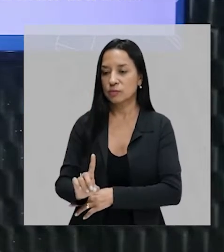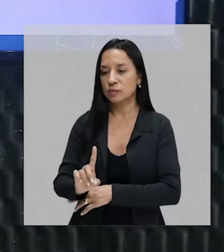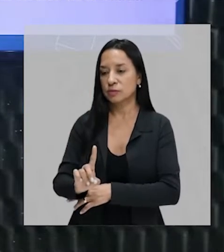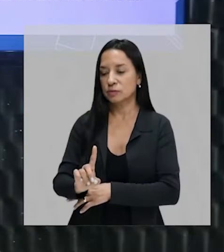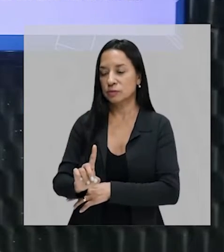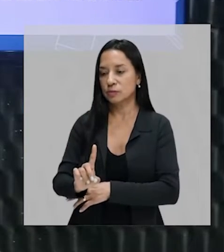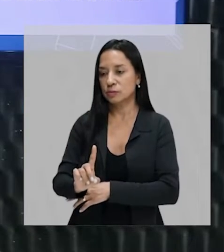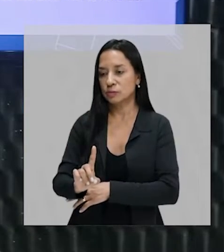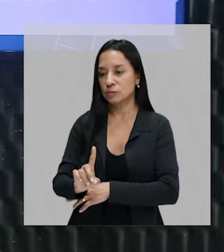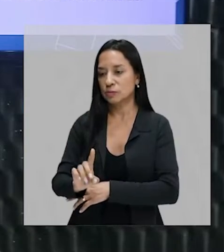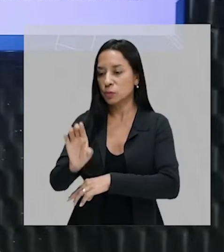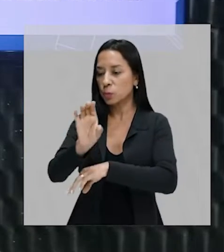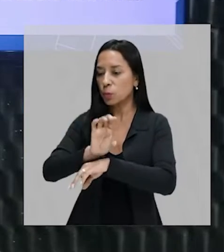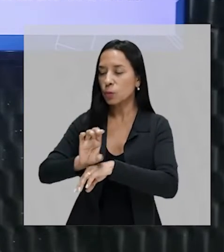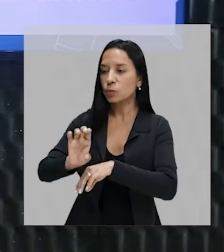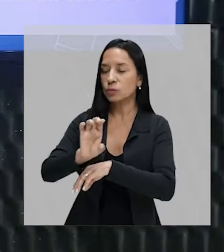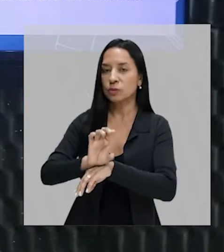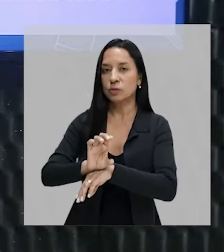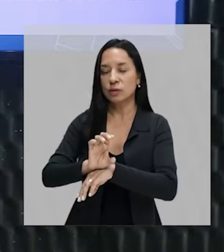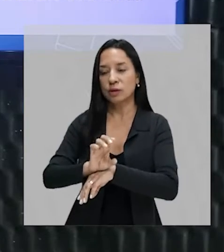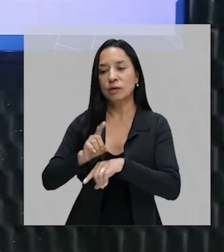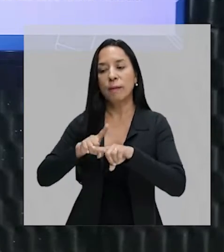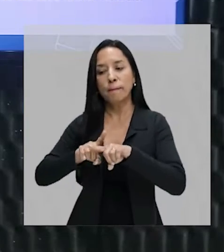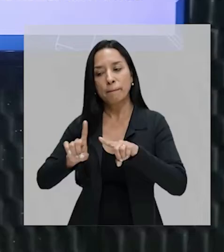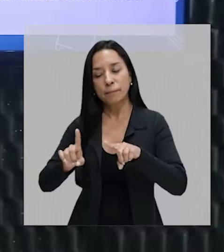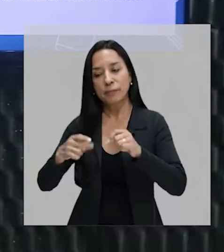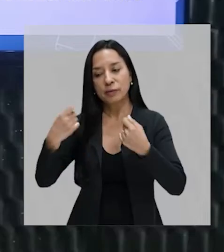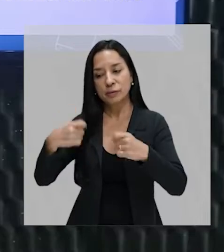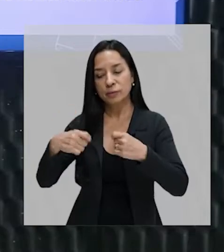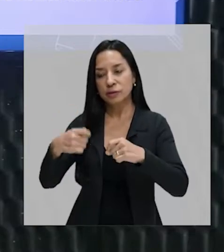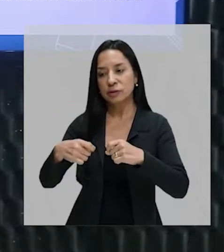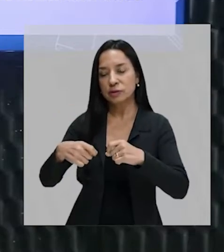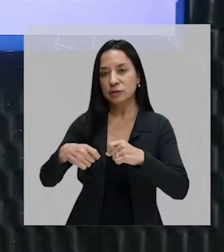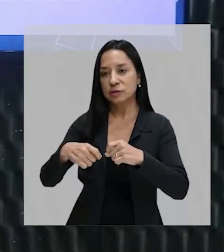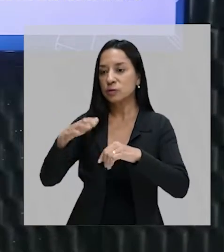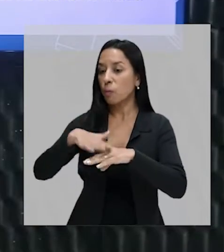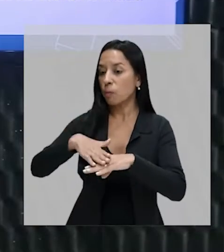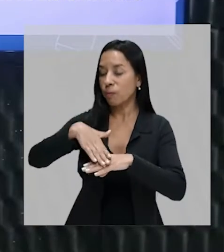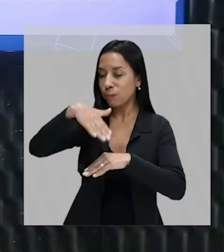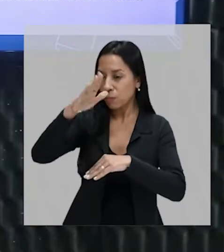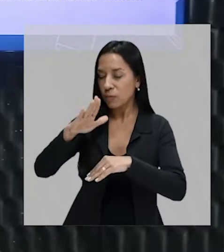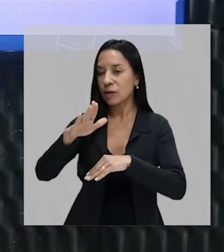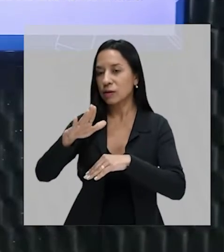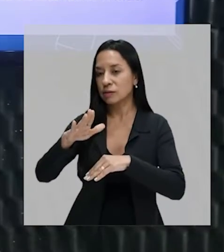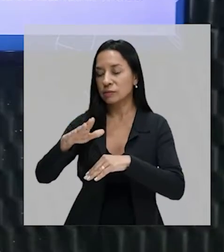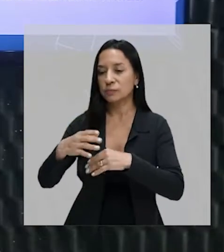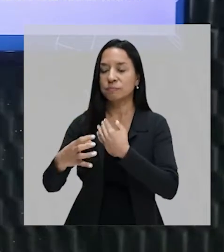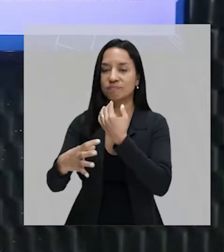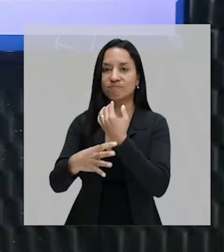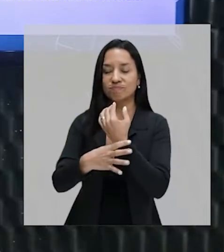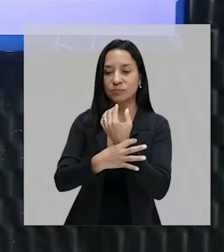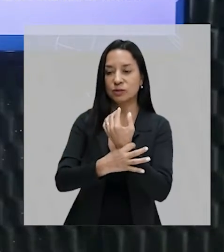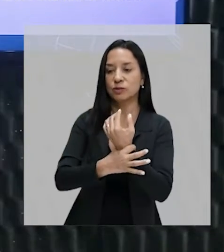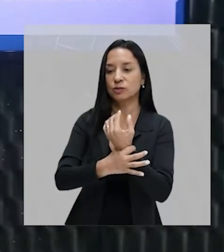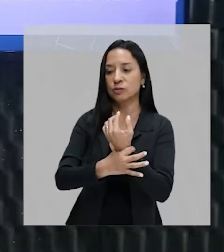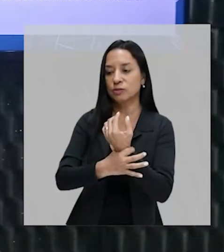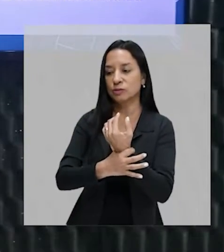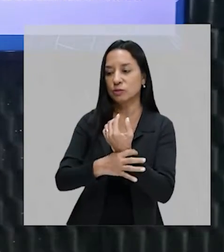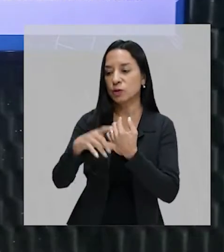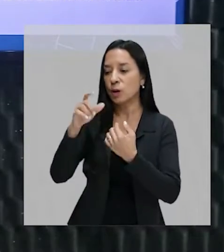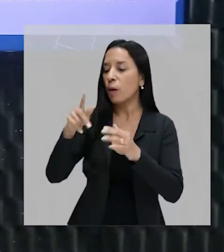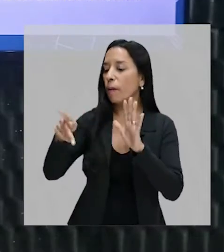constitucionais mas precisa-se de muito mais para garantir a